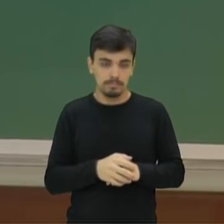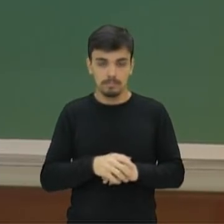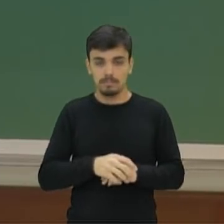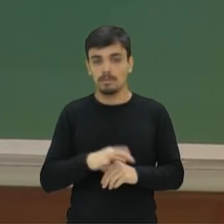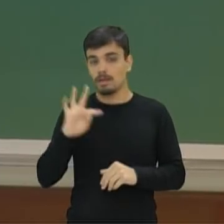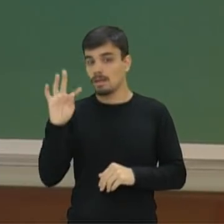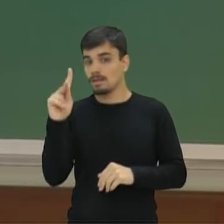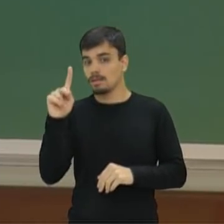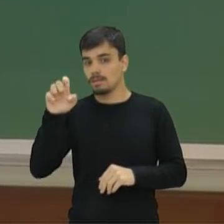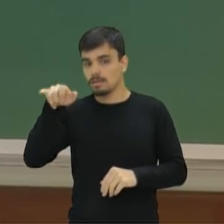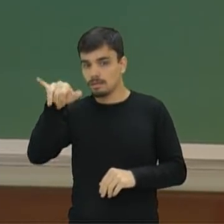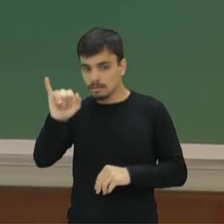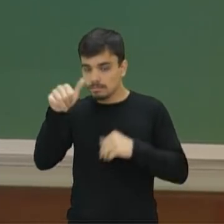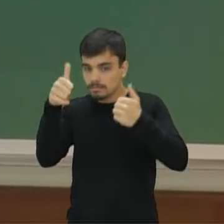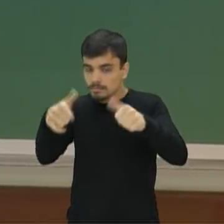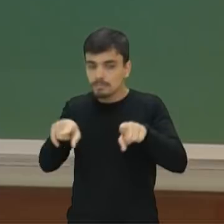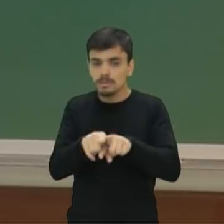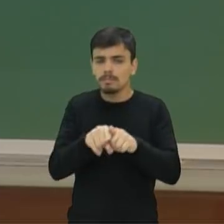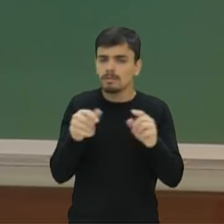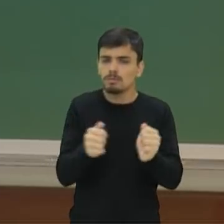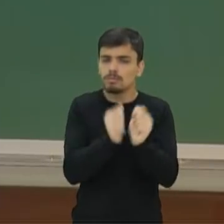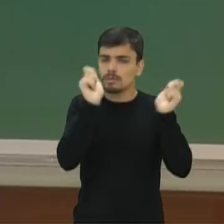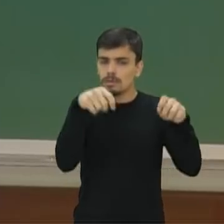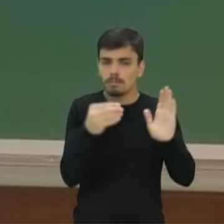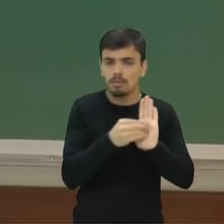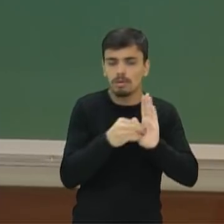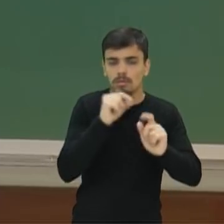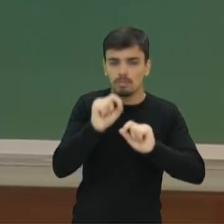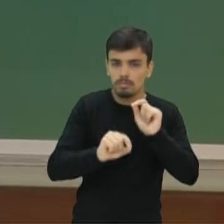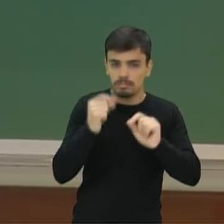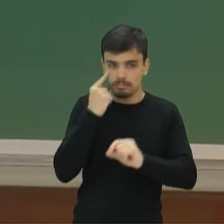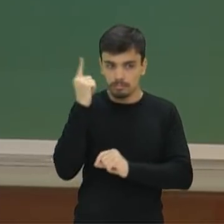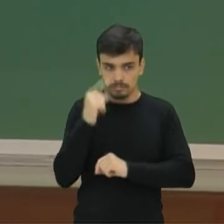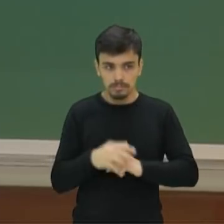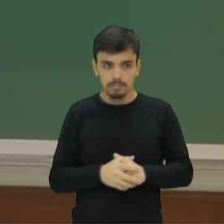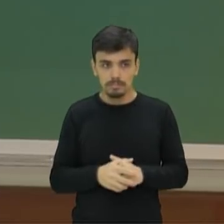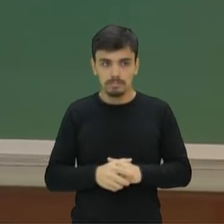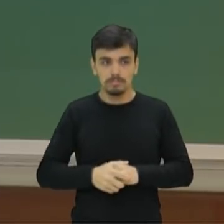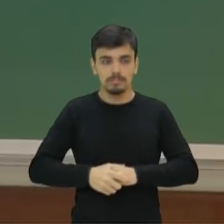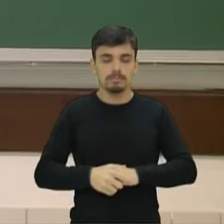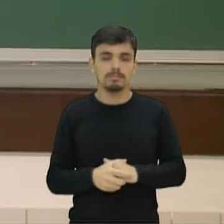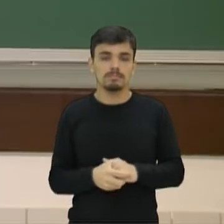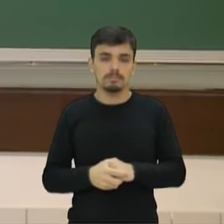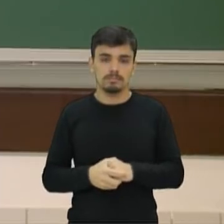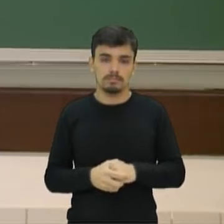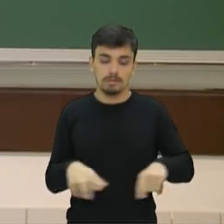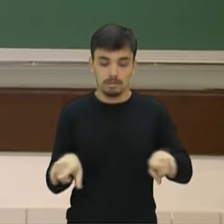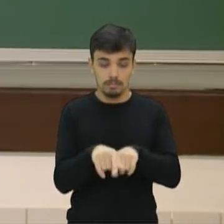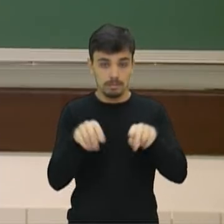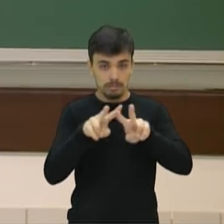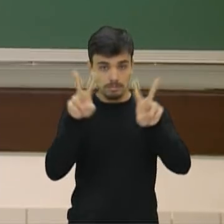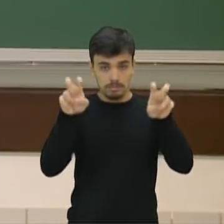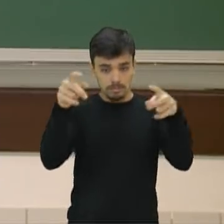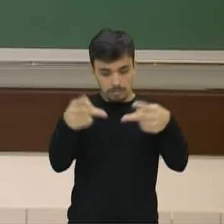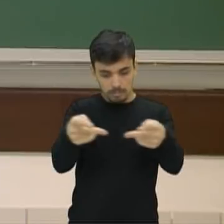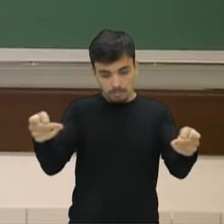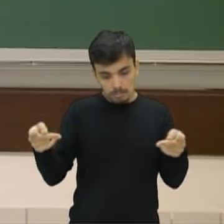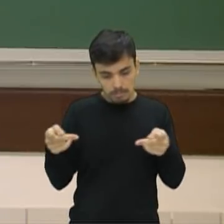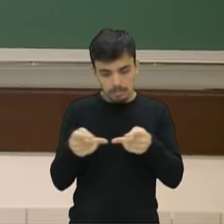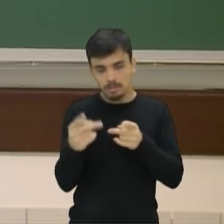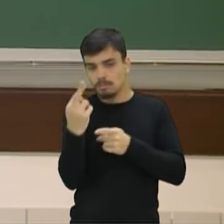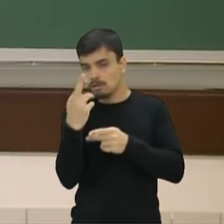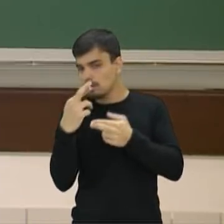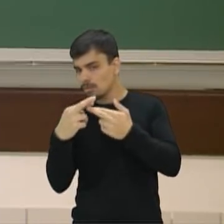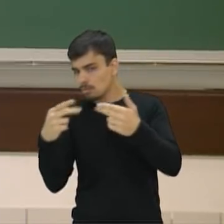they, ok? Como eu estou junto, eu poderia até colocar we were happy, beleza? A pizza é uma coisa. Se eu